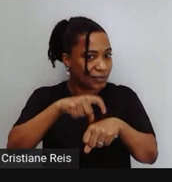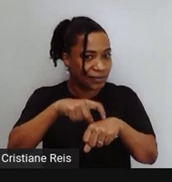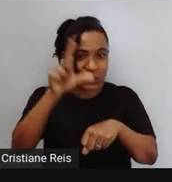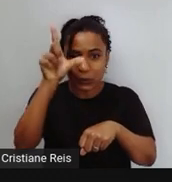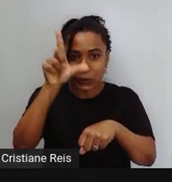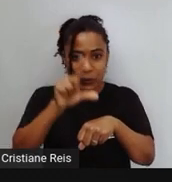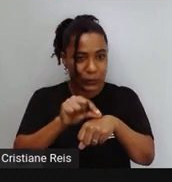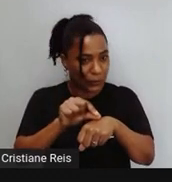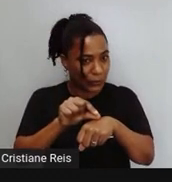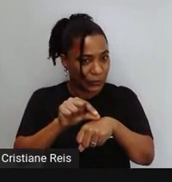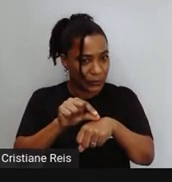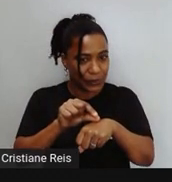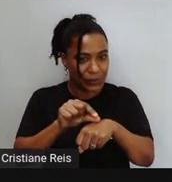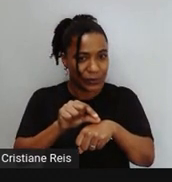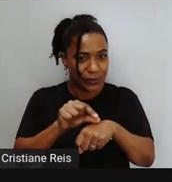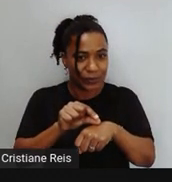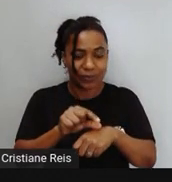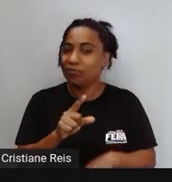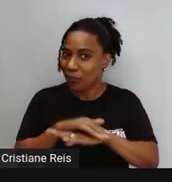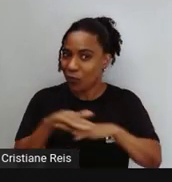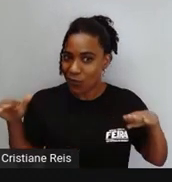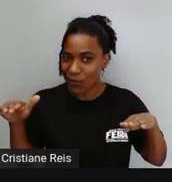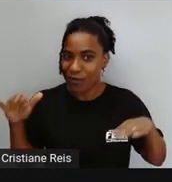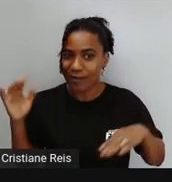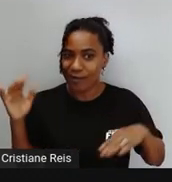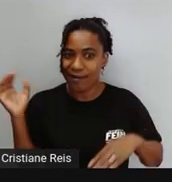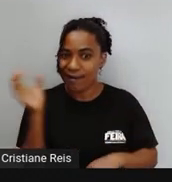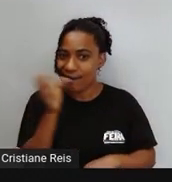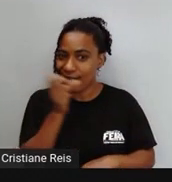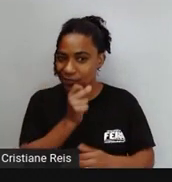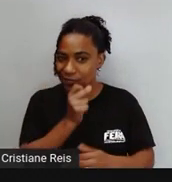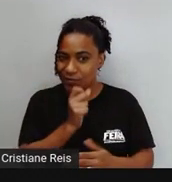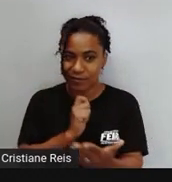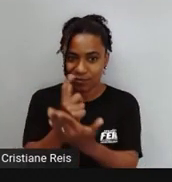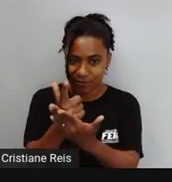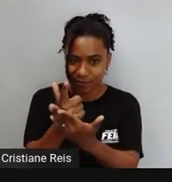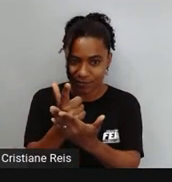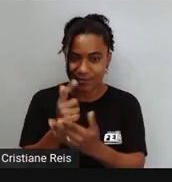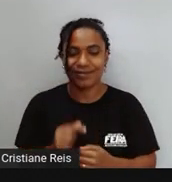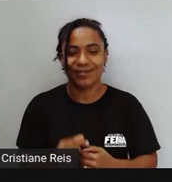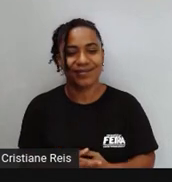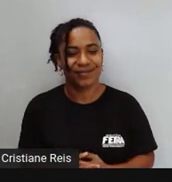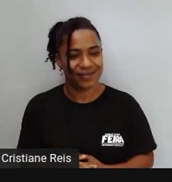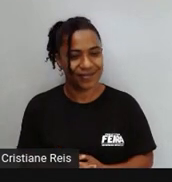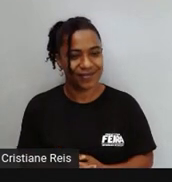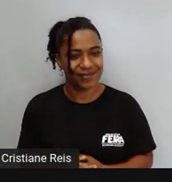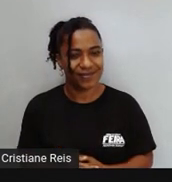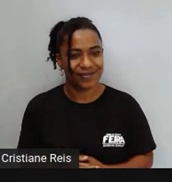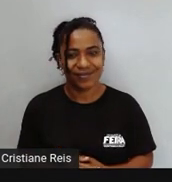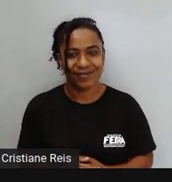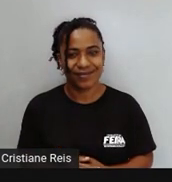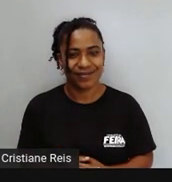oferta é limitada. E nós podemos pay by credit card,